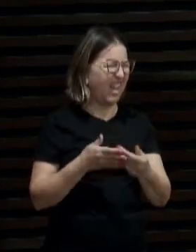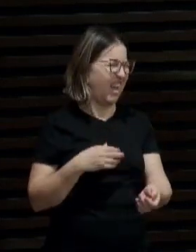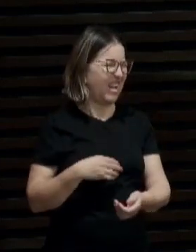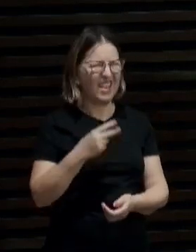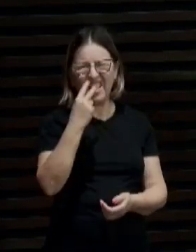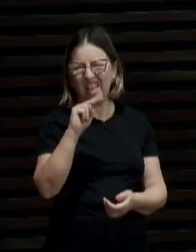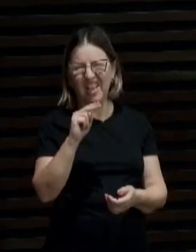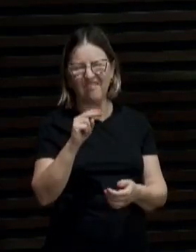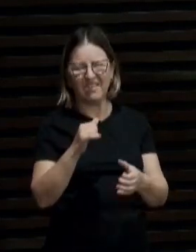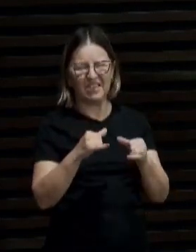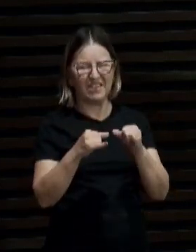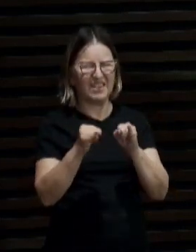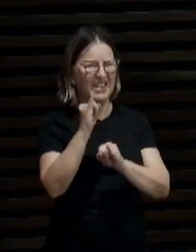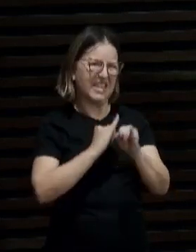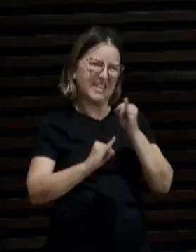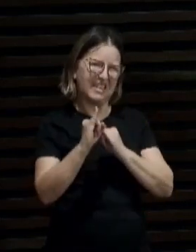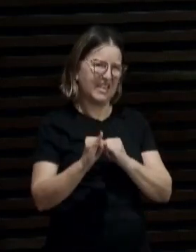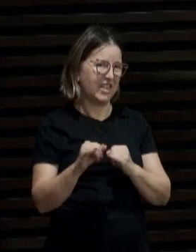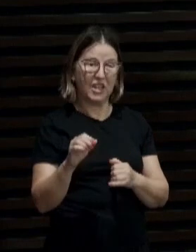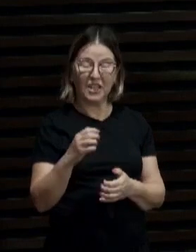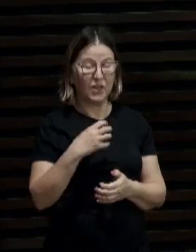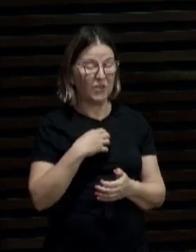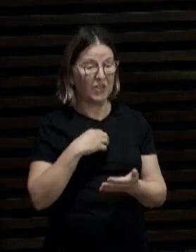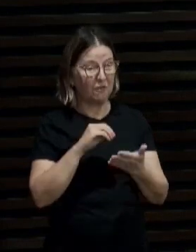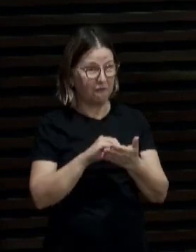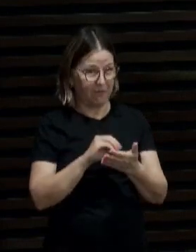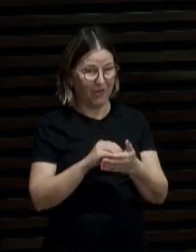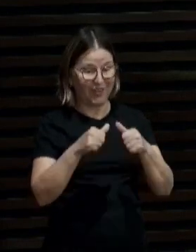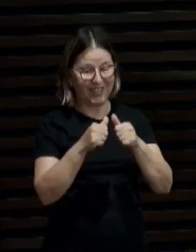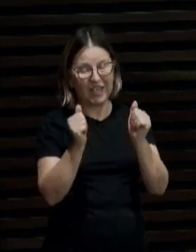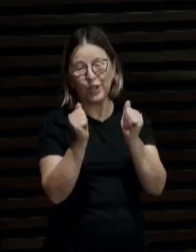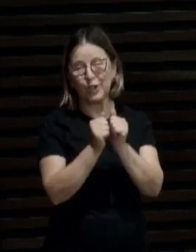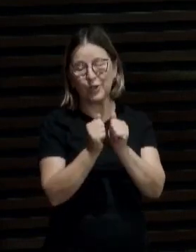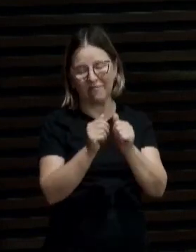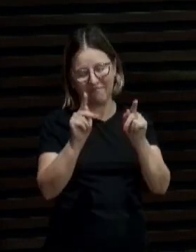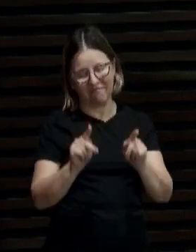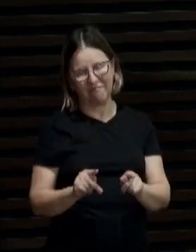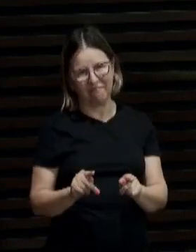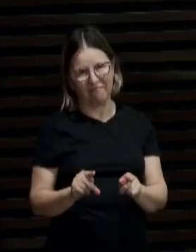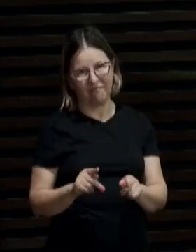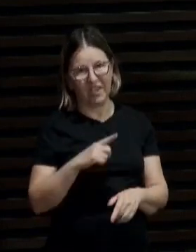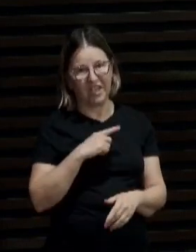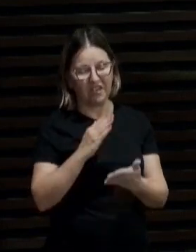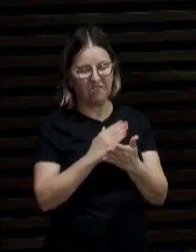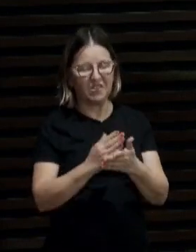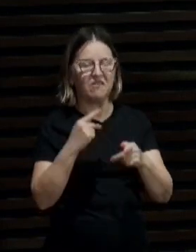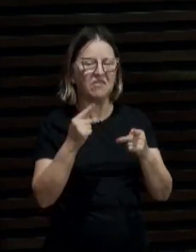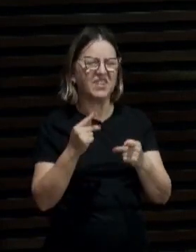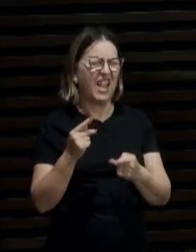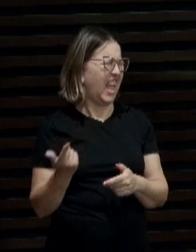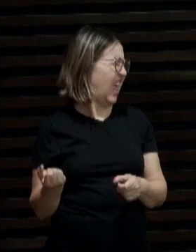quero, não sentiram falta. Eu vi gente falando assim que, eu nem vou voltar mais. Acho que não. Apostatou da